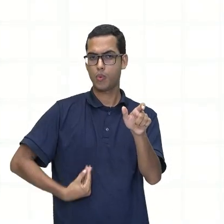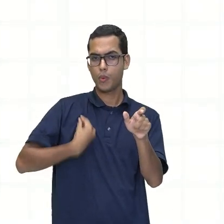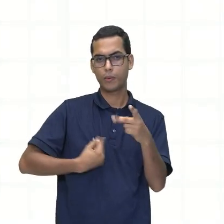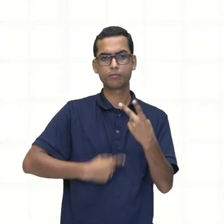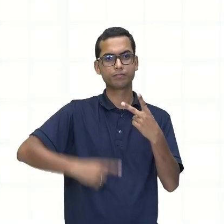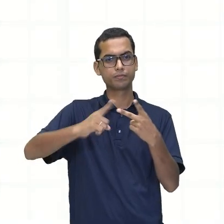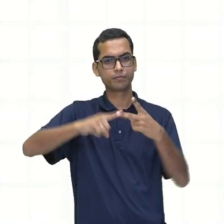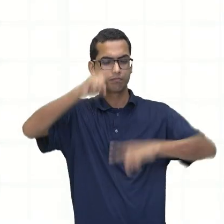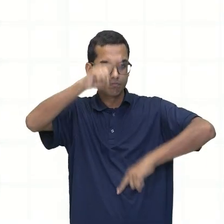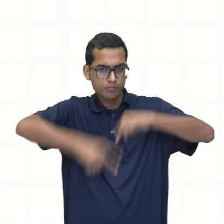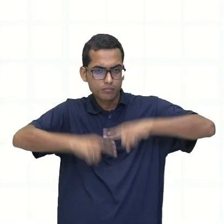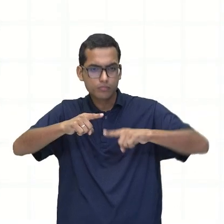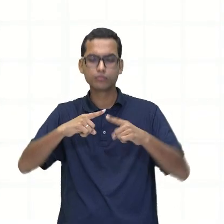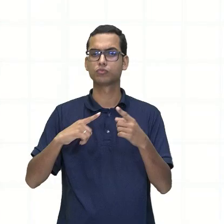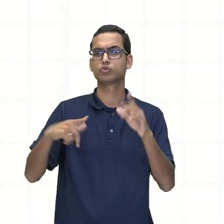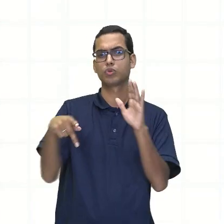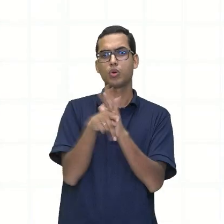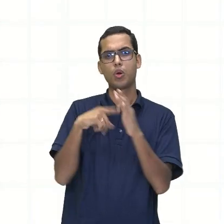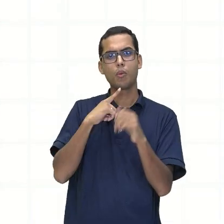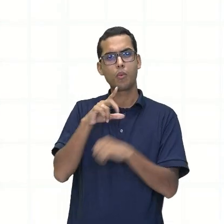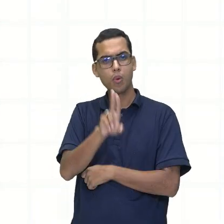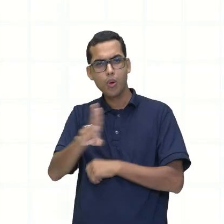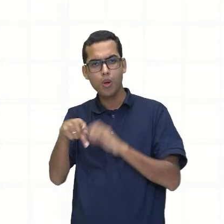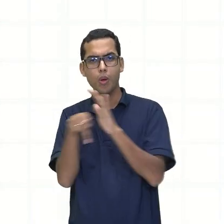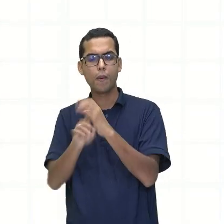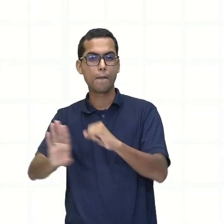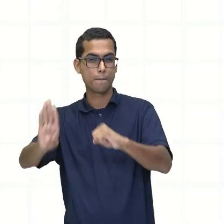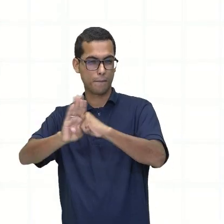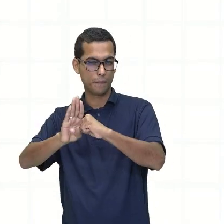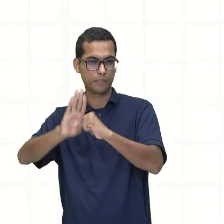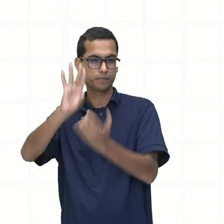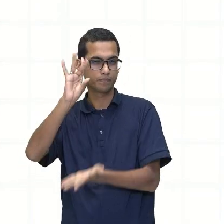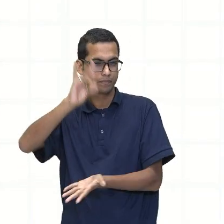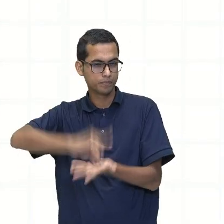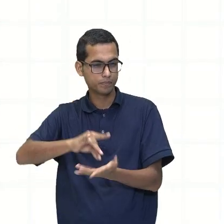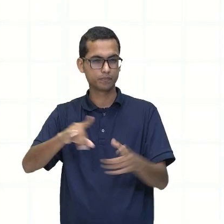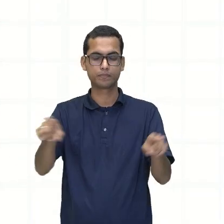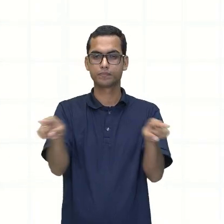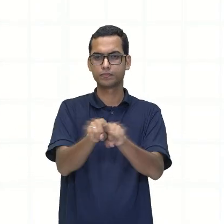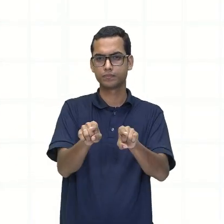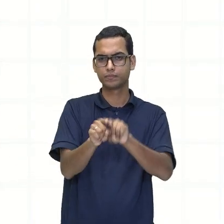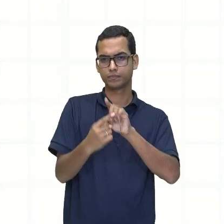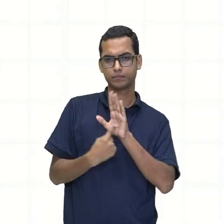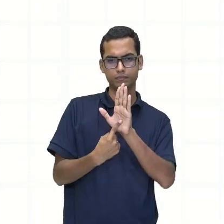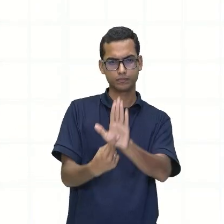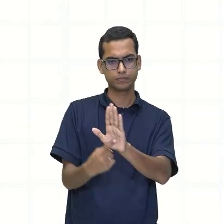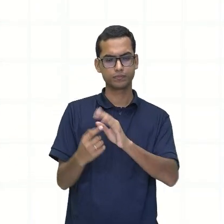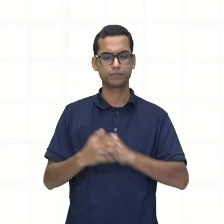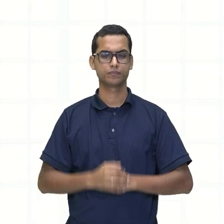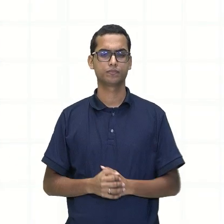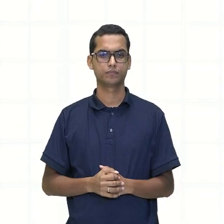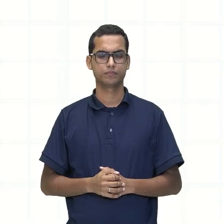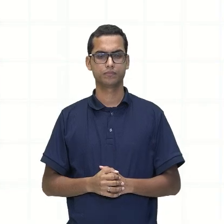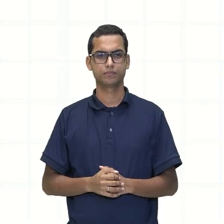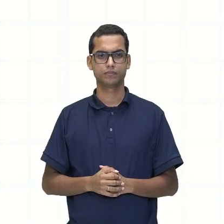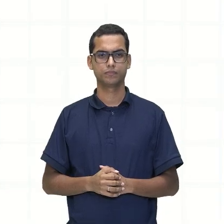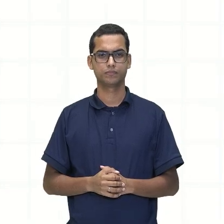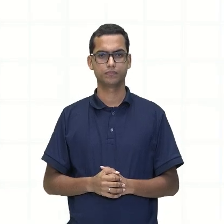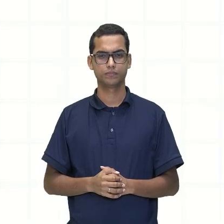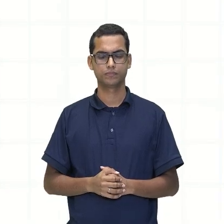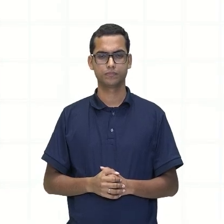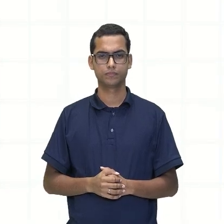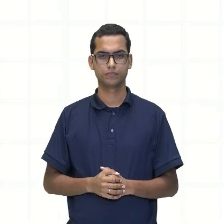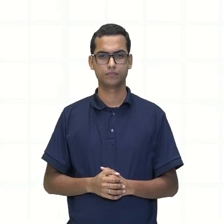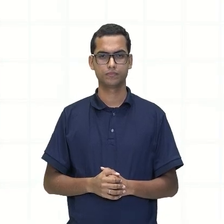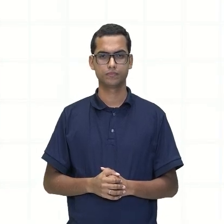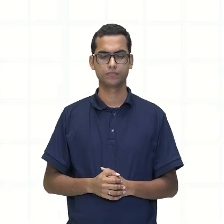seres ou objetos nomeados, certo? Pelo substantivo,